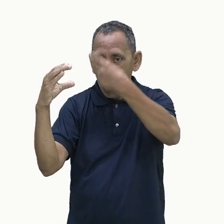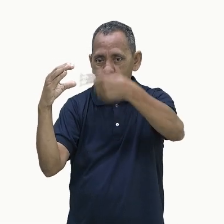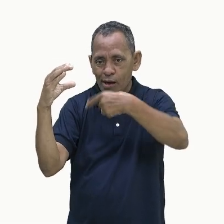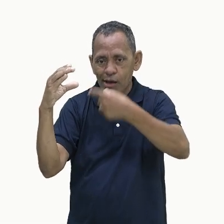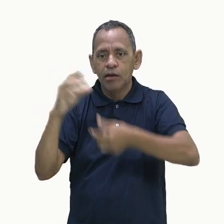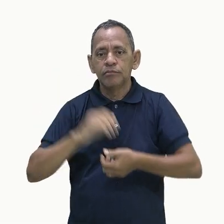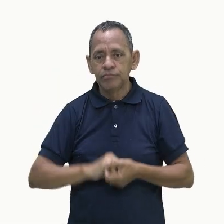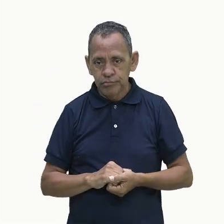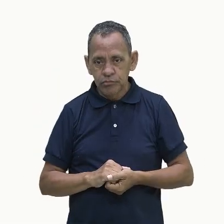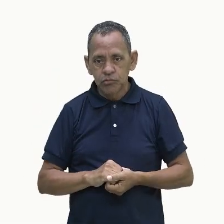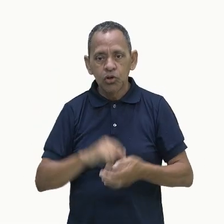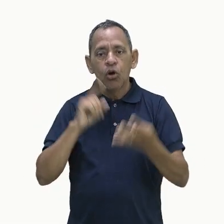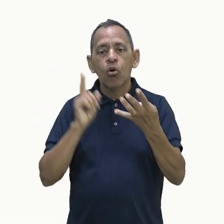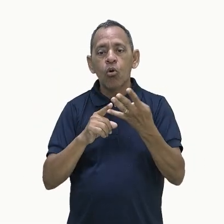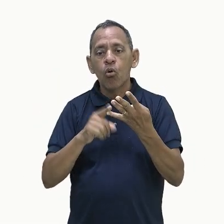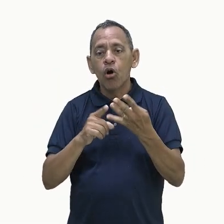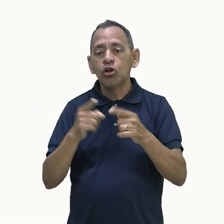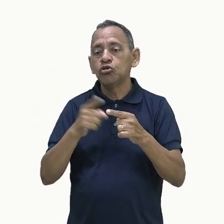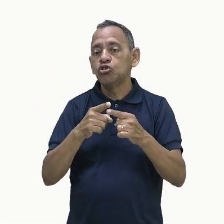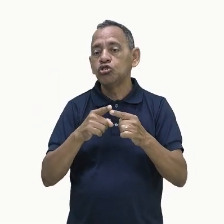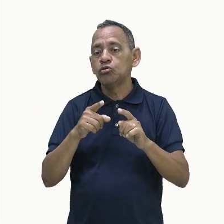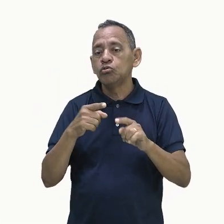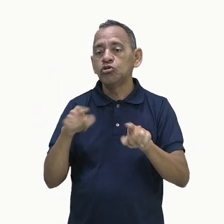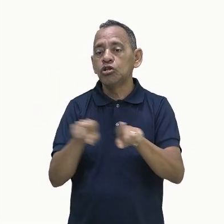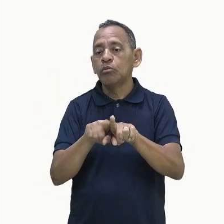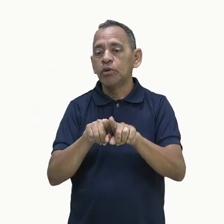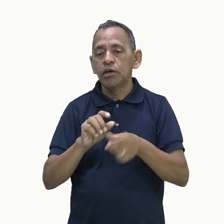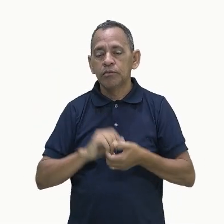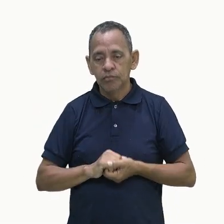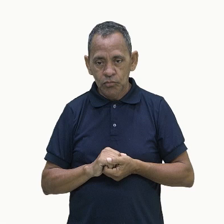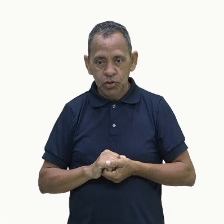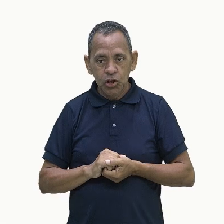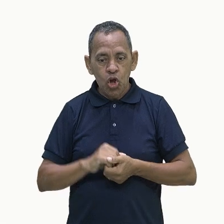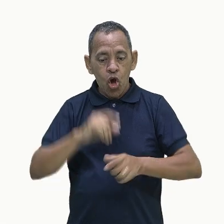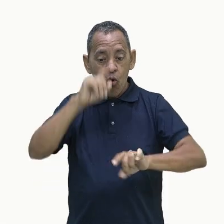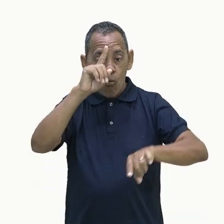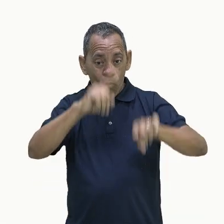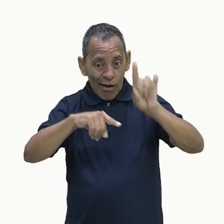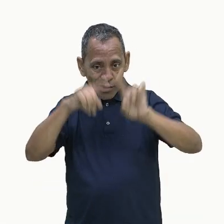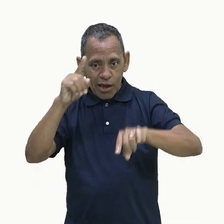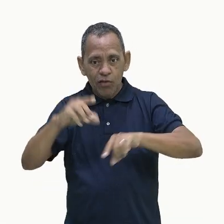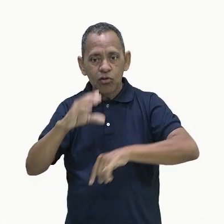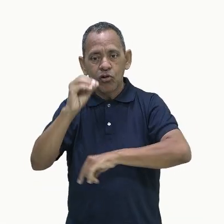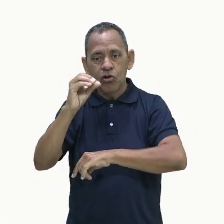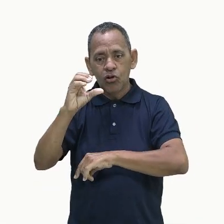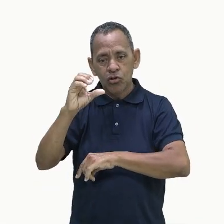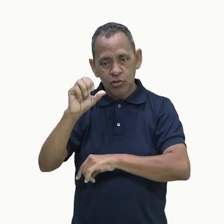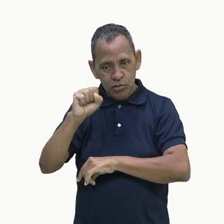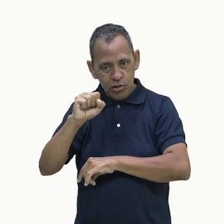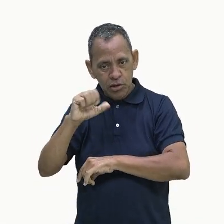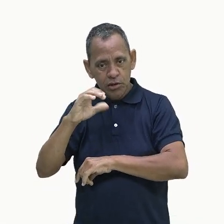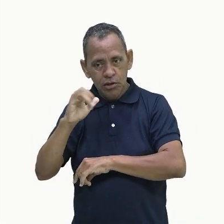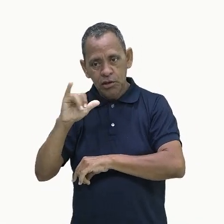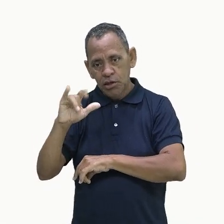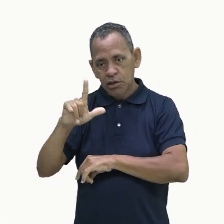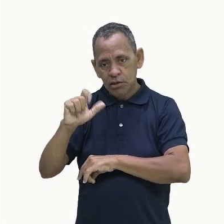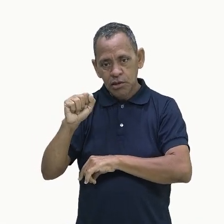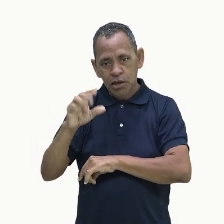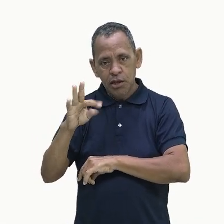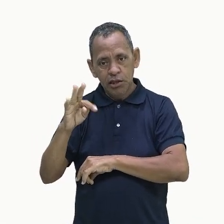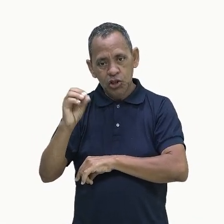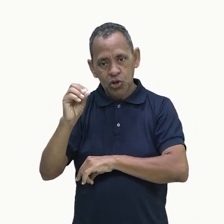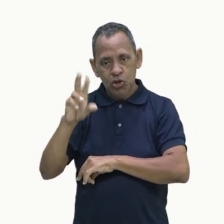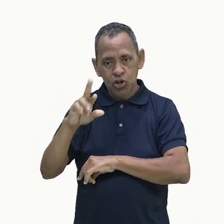também conhecido como movimento oscilatório, que ele representa o vai e volta,